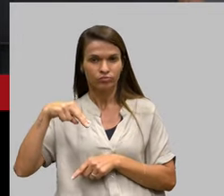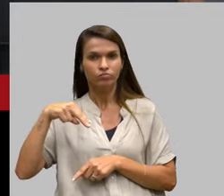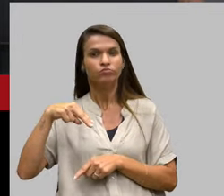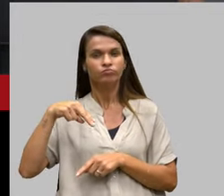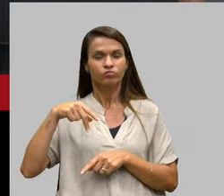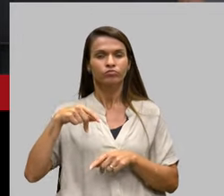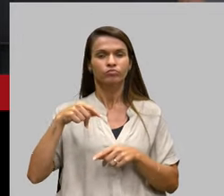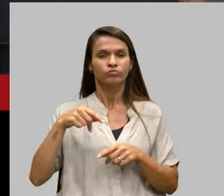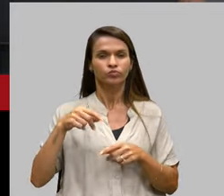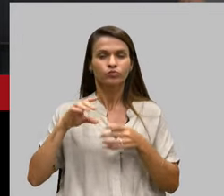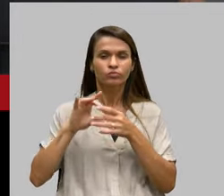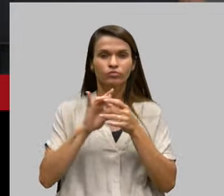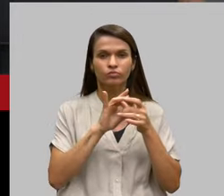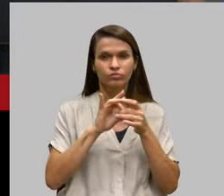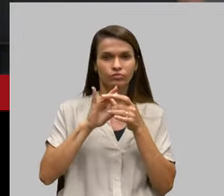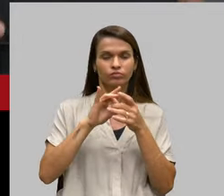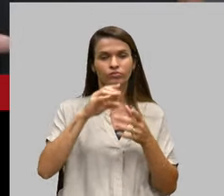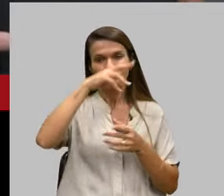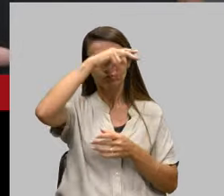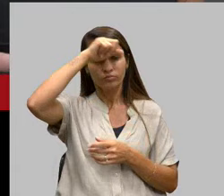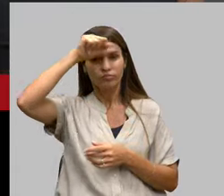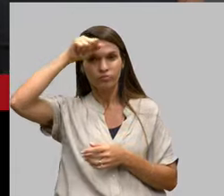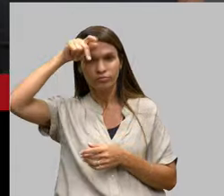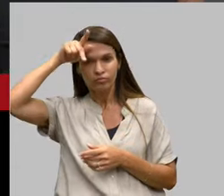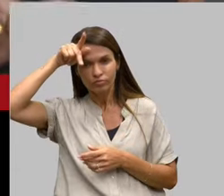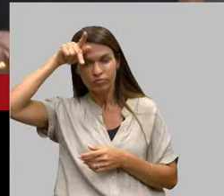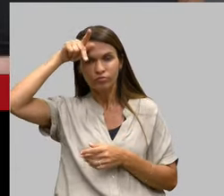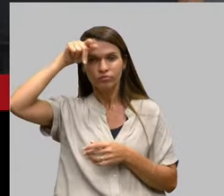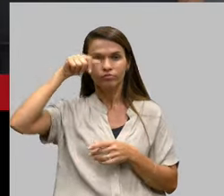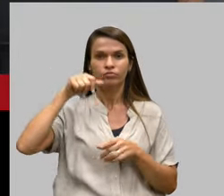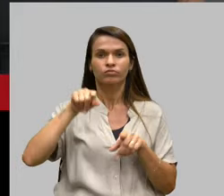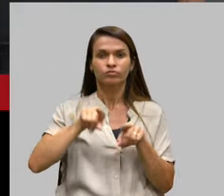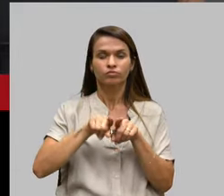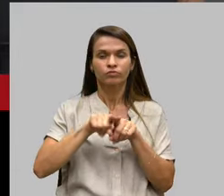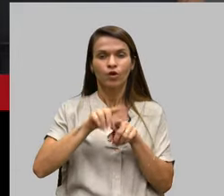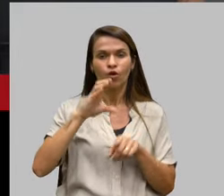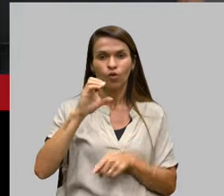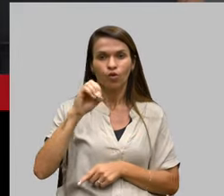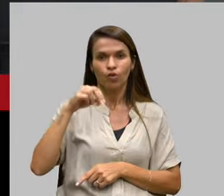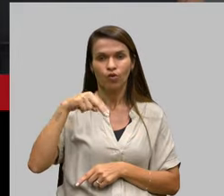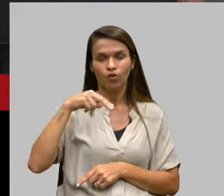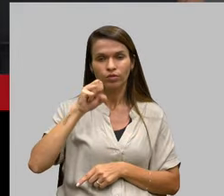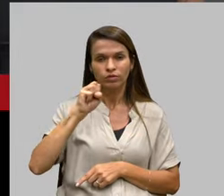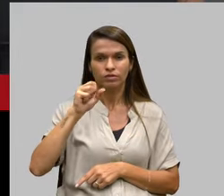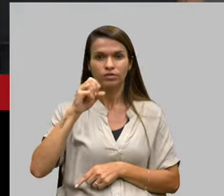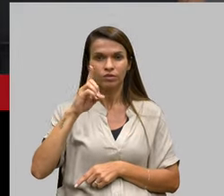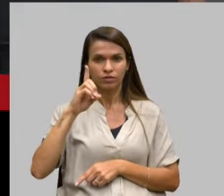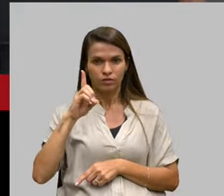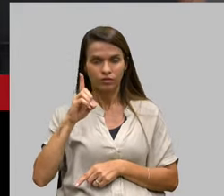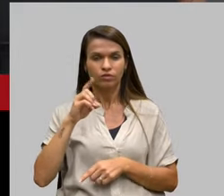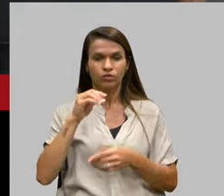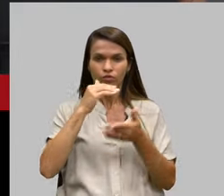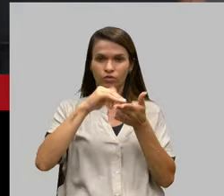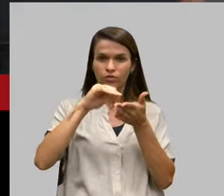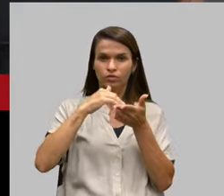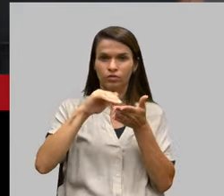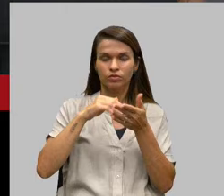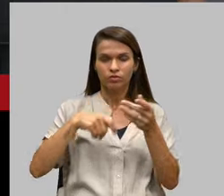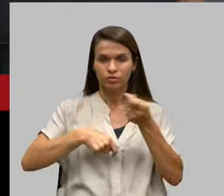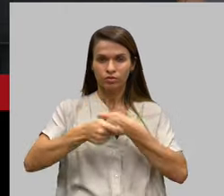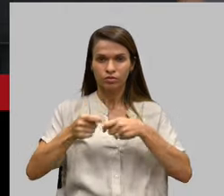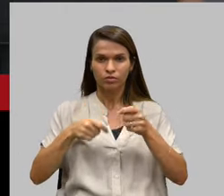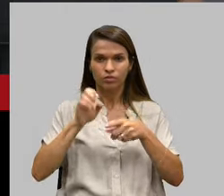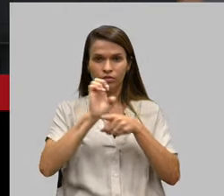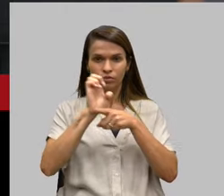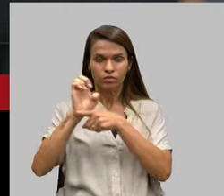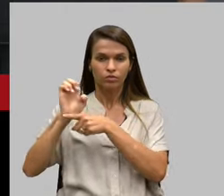prefeitos seja com a com consad que é o Conselho Nacional do de do dos secretários de administração dos Estados seja